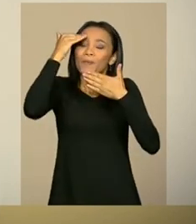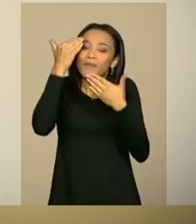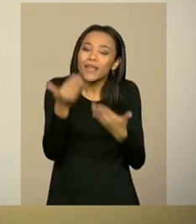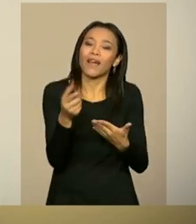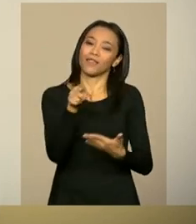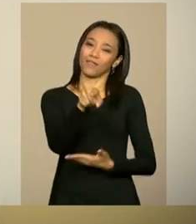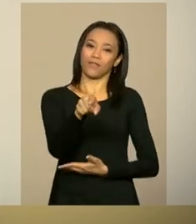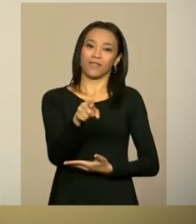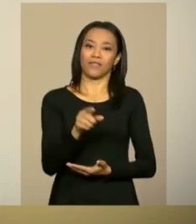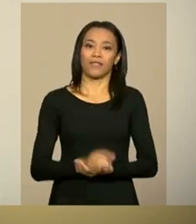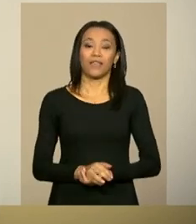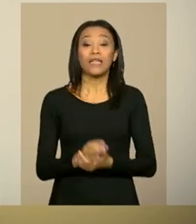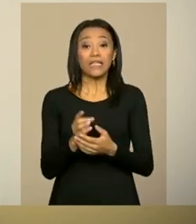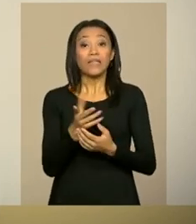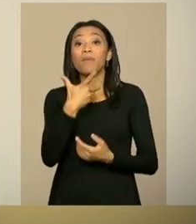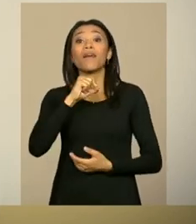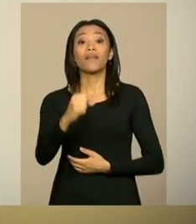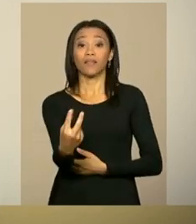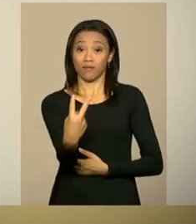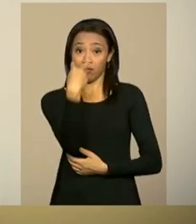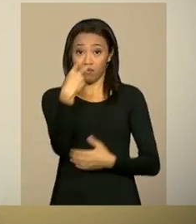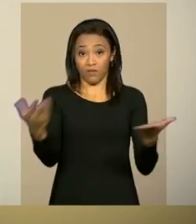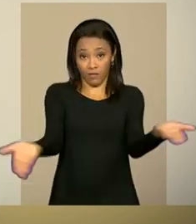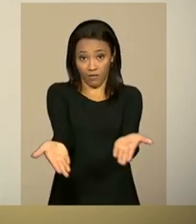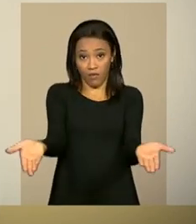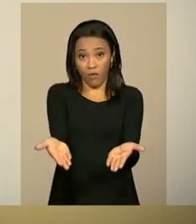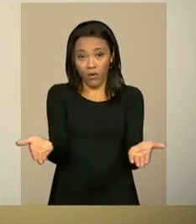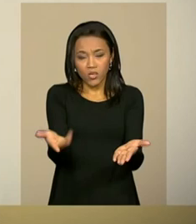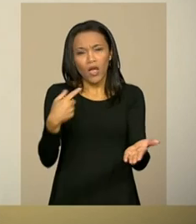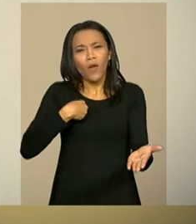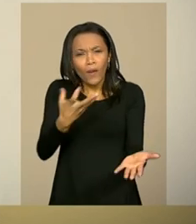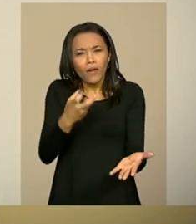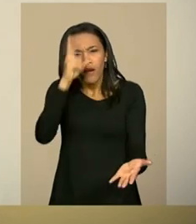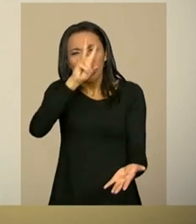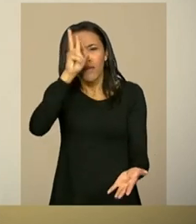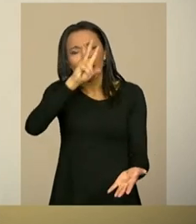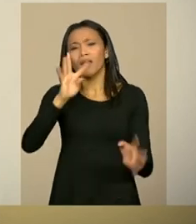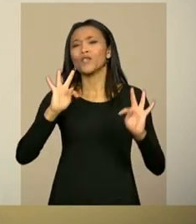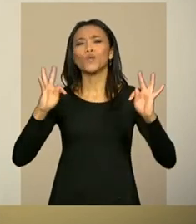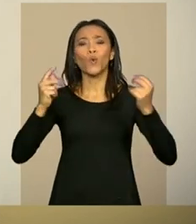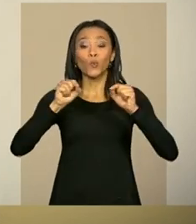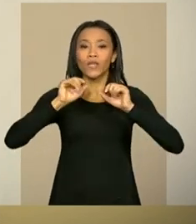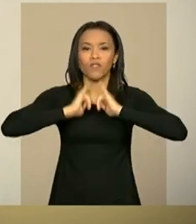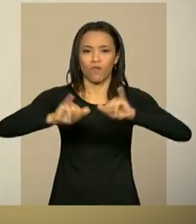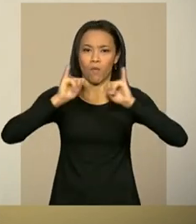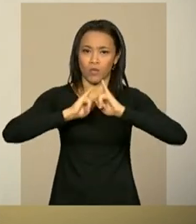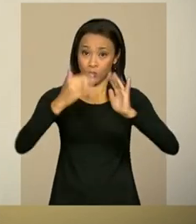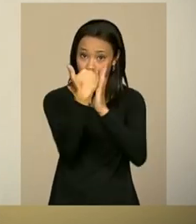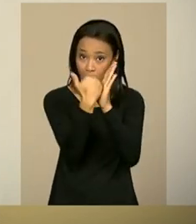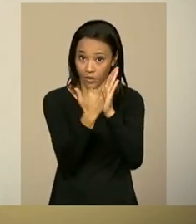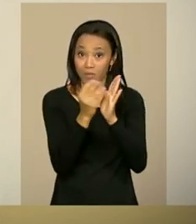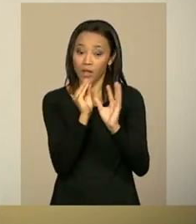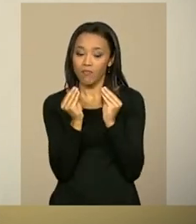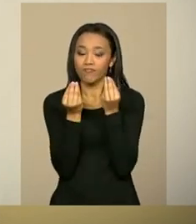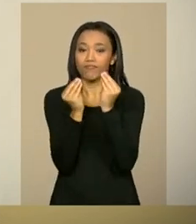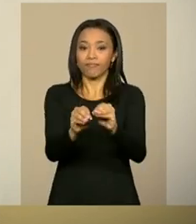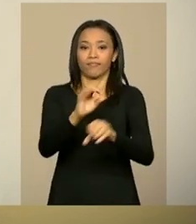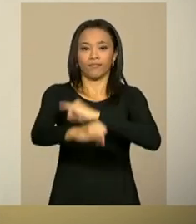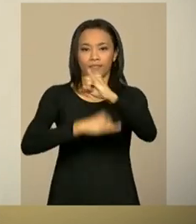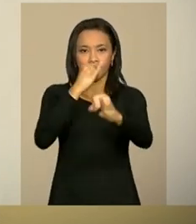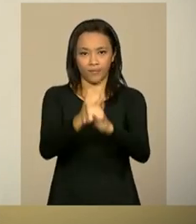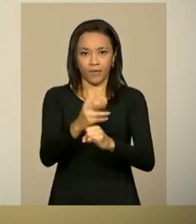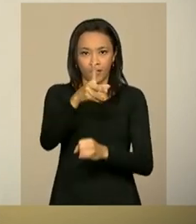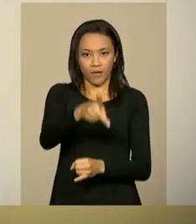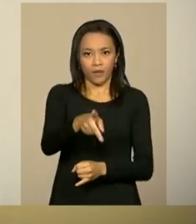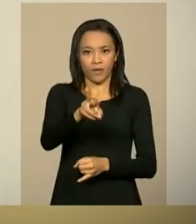você Luciano e para quem está ouvindo a gente eu quero lembrar que todas as informações do Pronatec estão na internet no